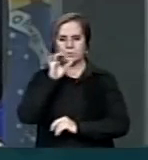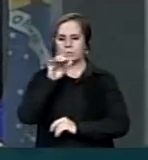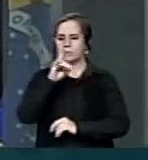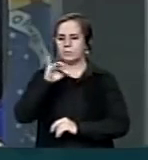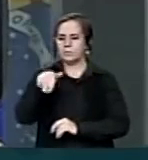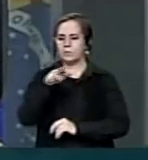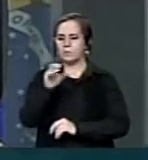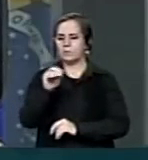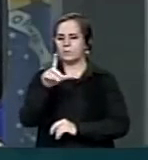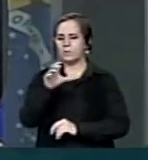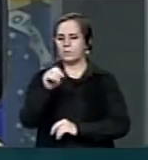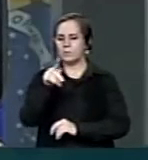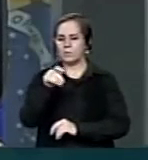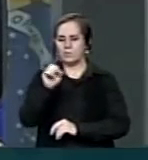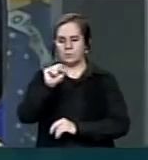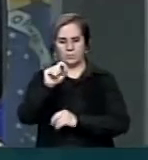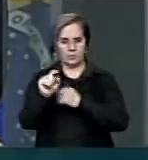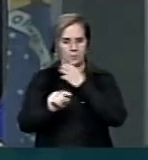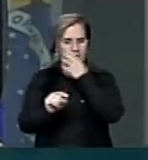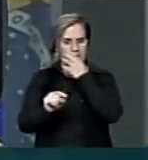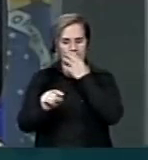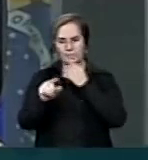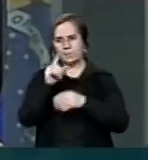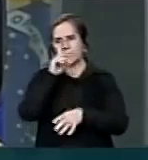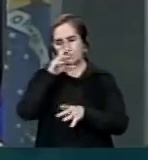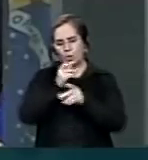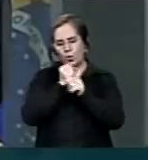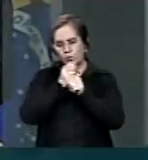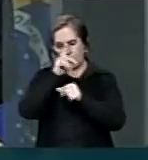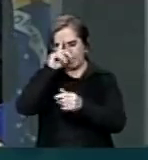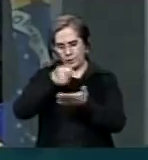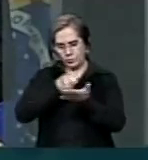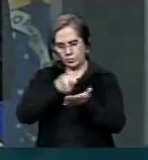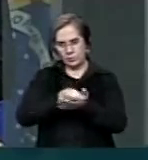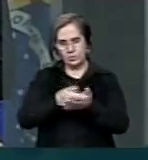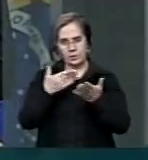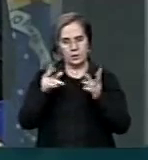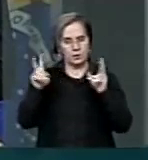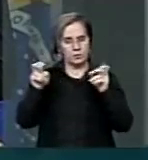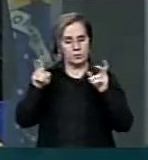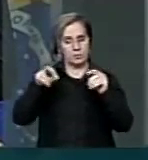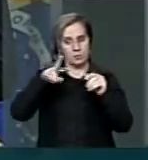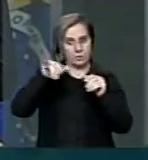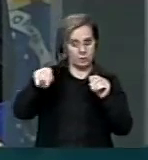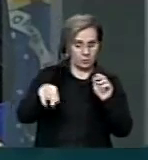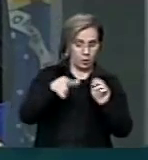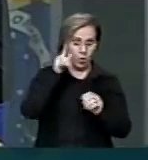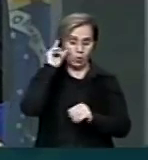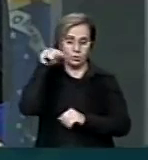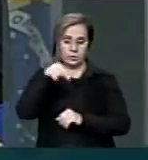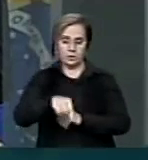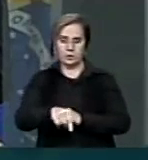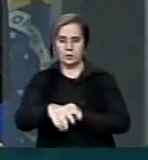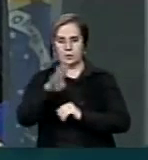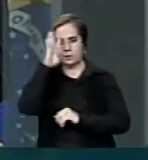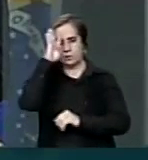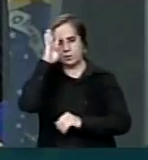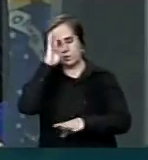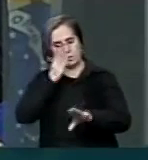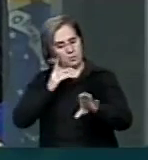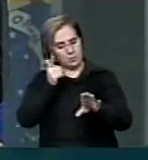Lopes sobre o orçamento impositivo. E essa matéria viria na quarta-feira, ou seja, ontem, para ser